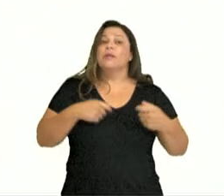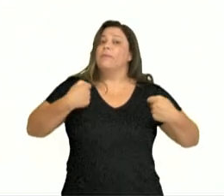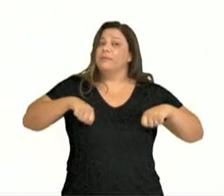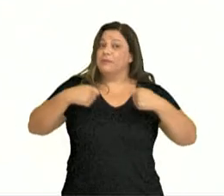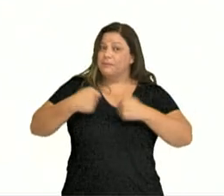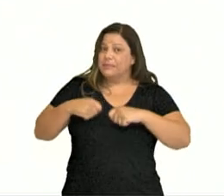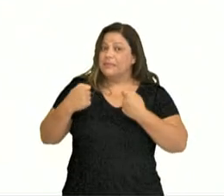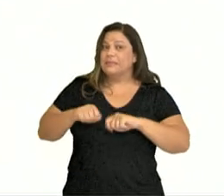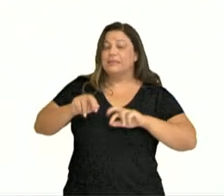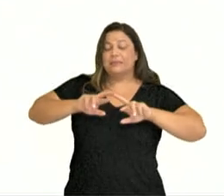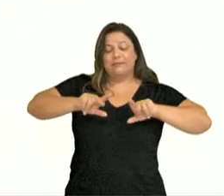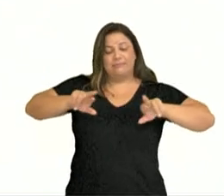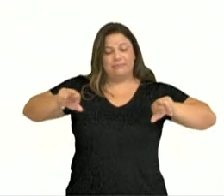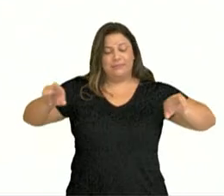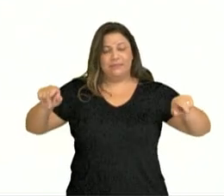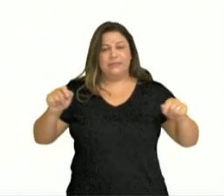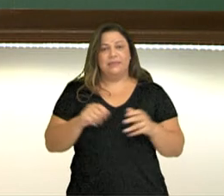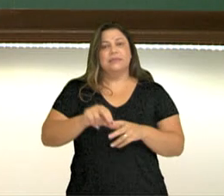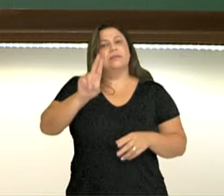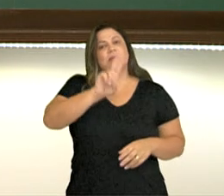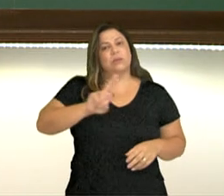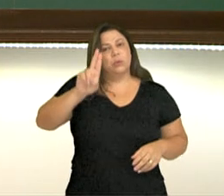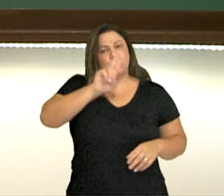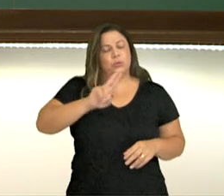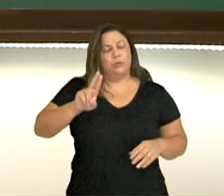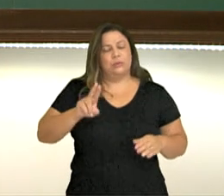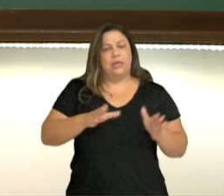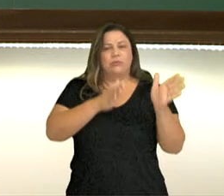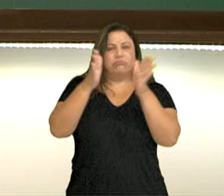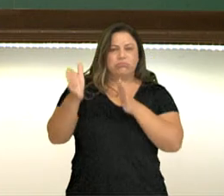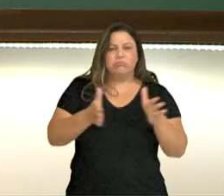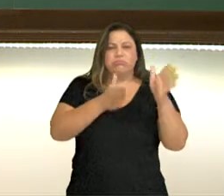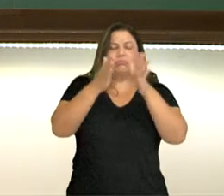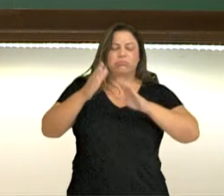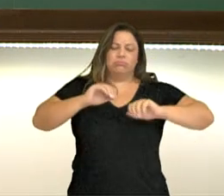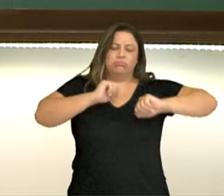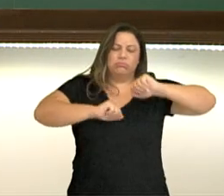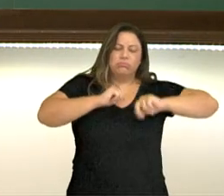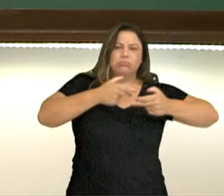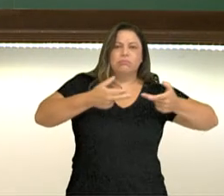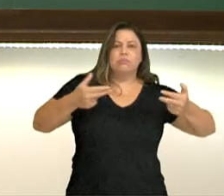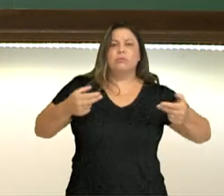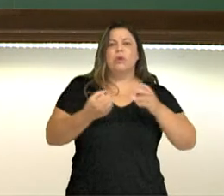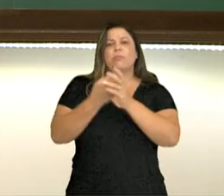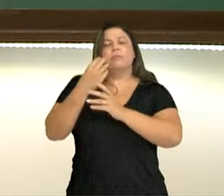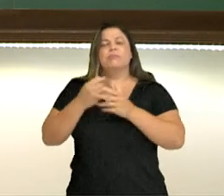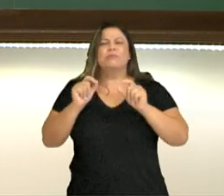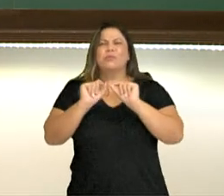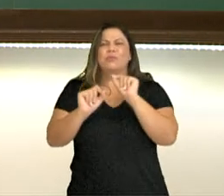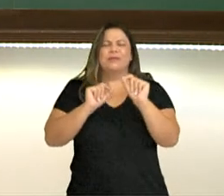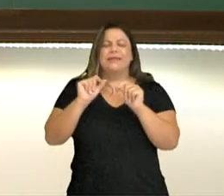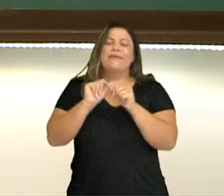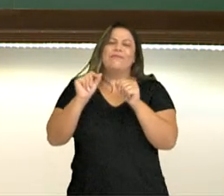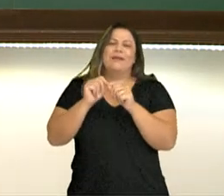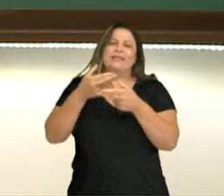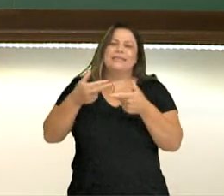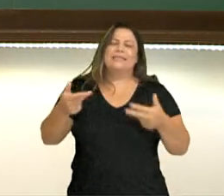E também são utilizadas nos processos industriais, como fabricação de queijos, iogurtes, leite